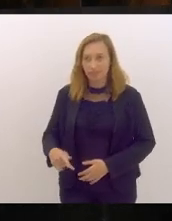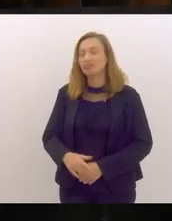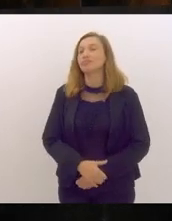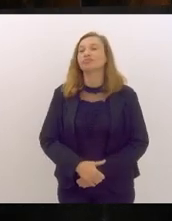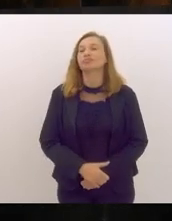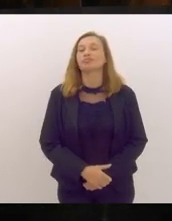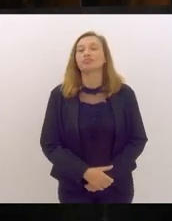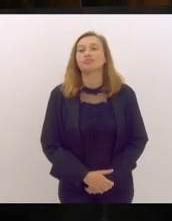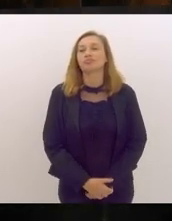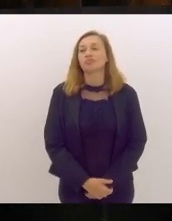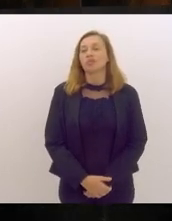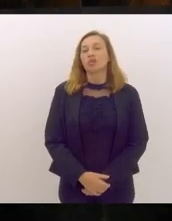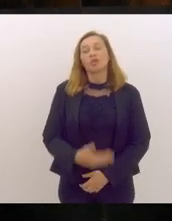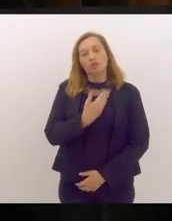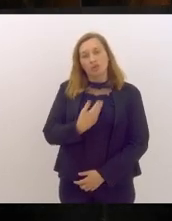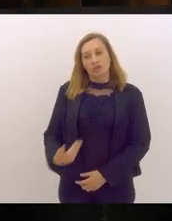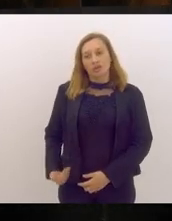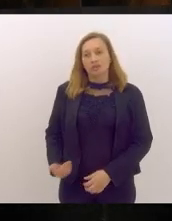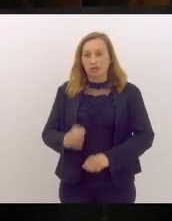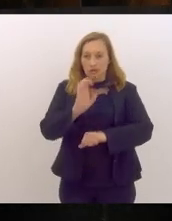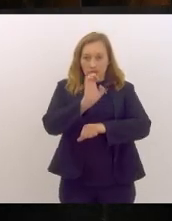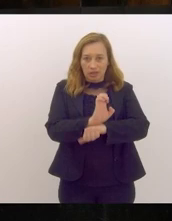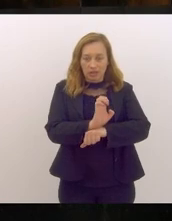o governo do Estado,